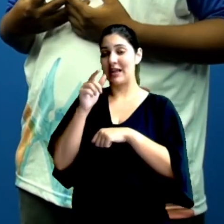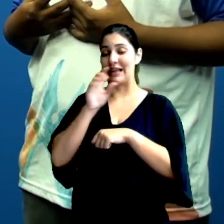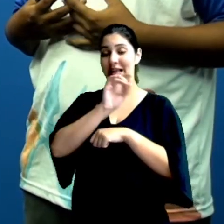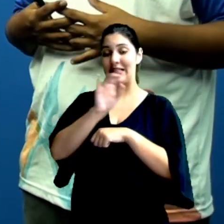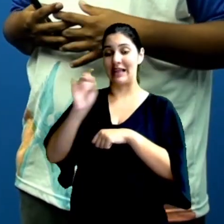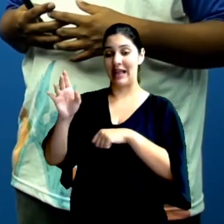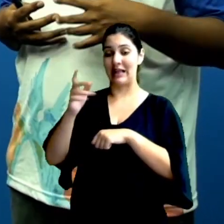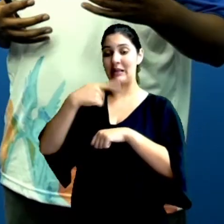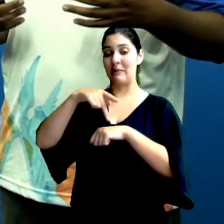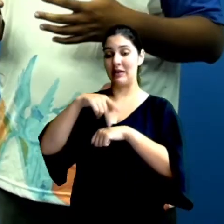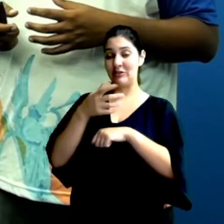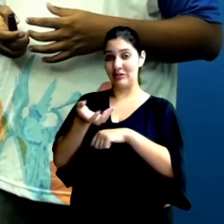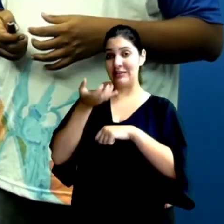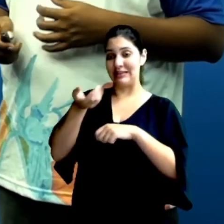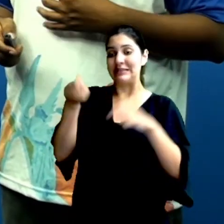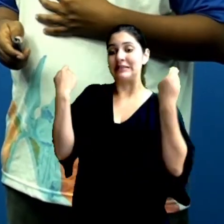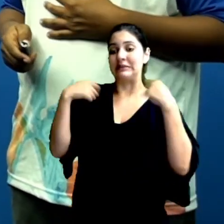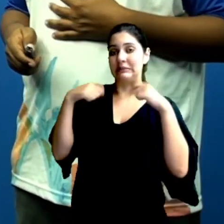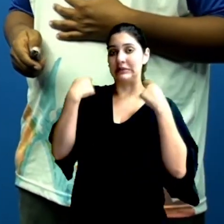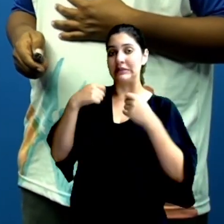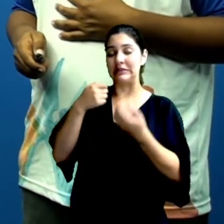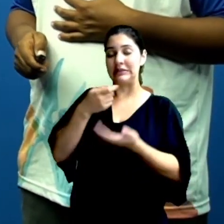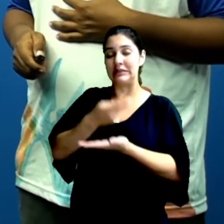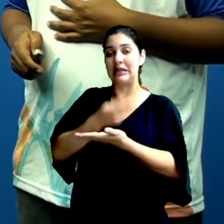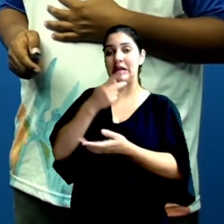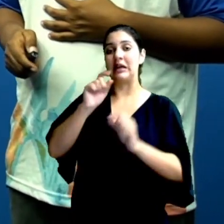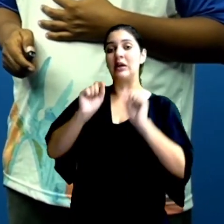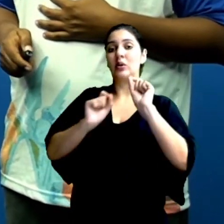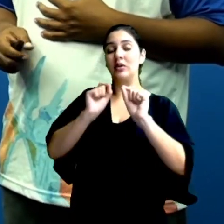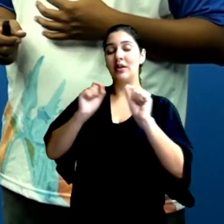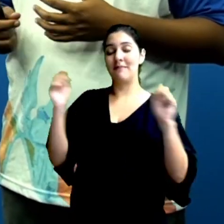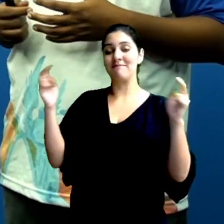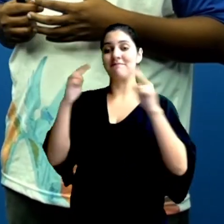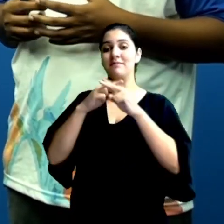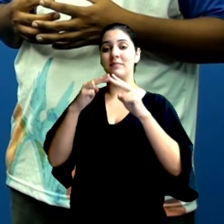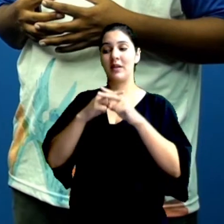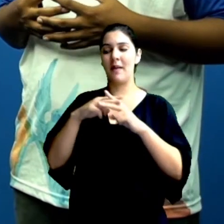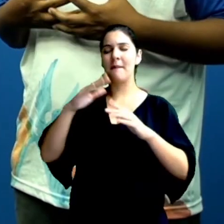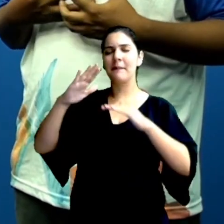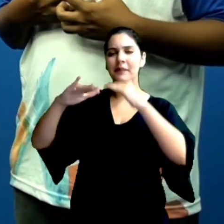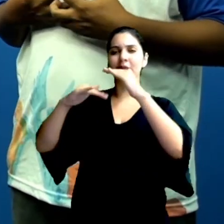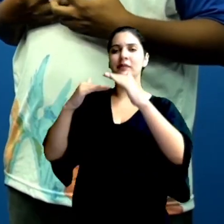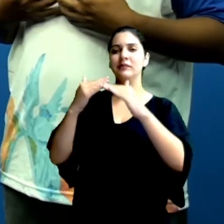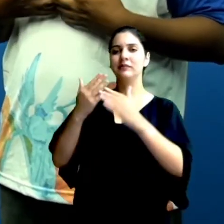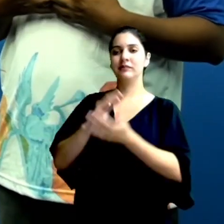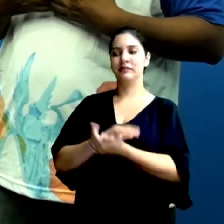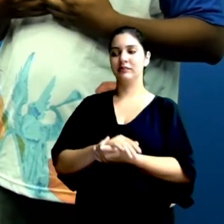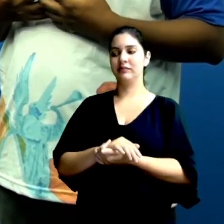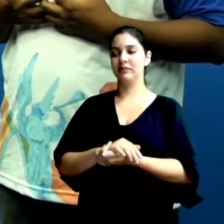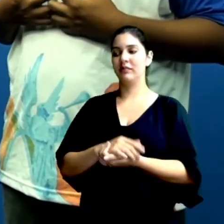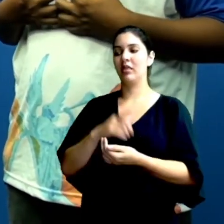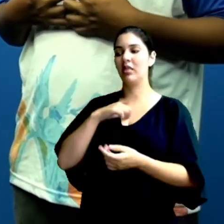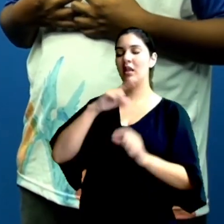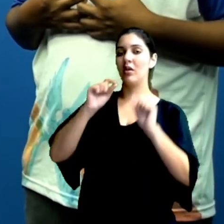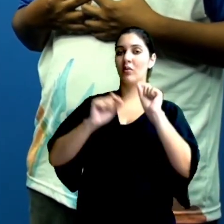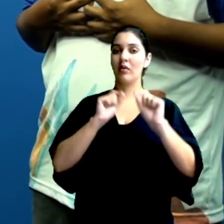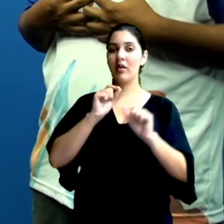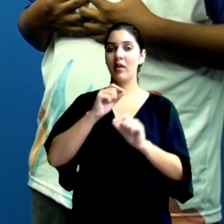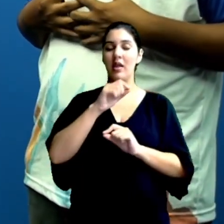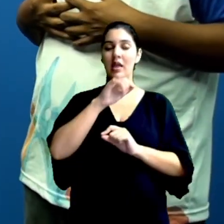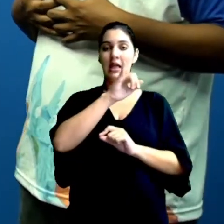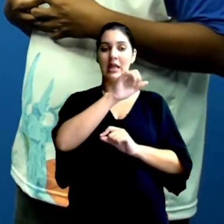suas necessidades e acabam gerando conflitos. Como a gente vai ver mais um mais a seguir, né? Que é esse entre Israel